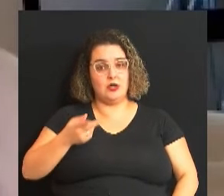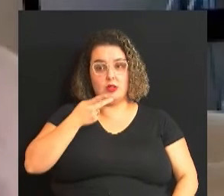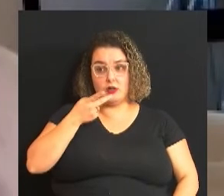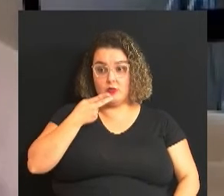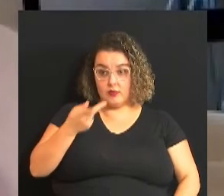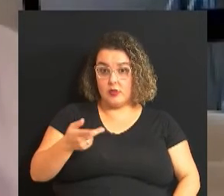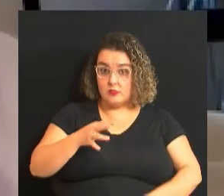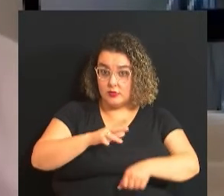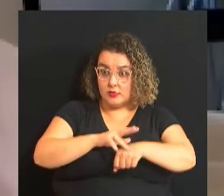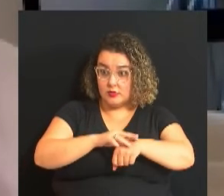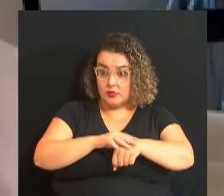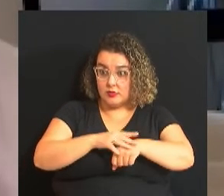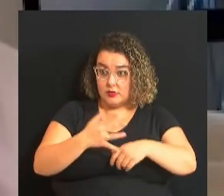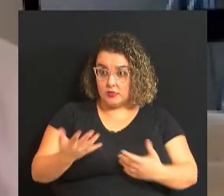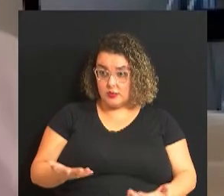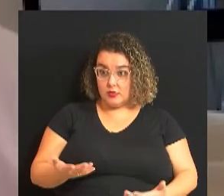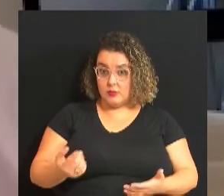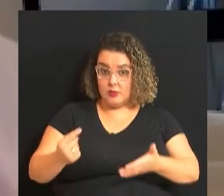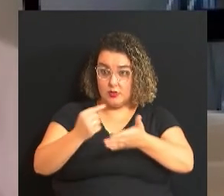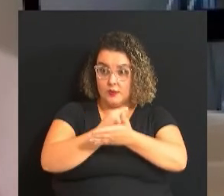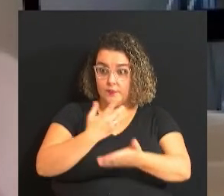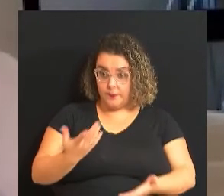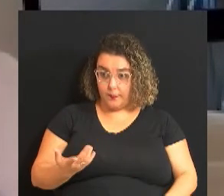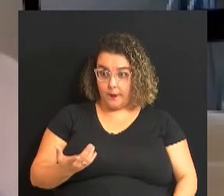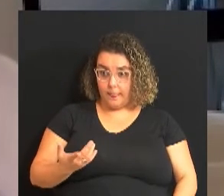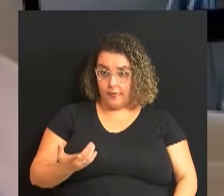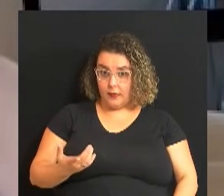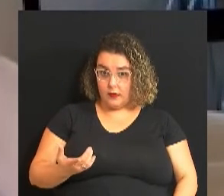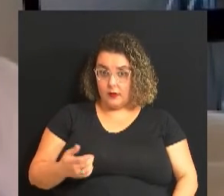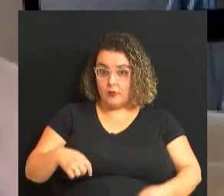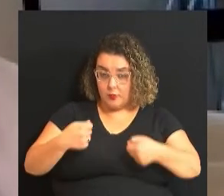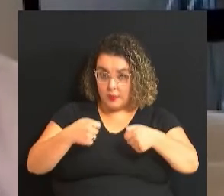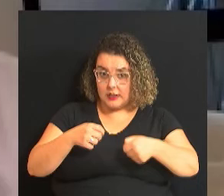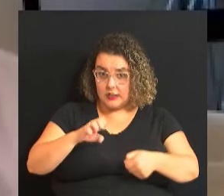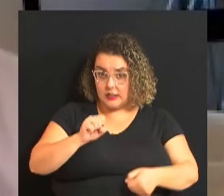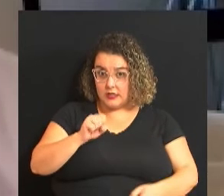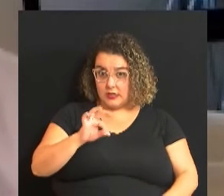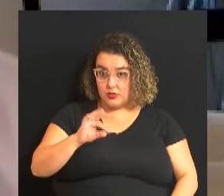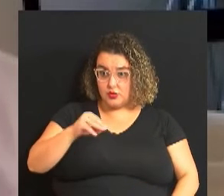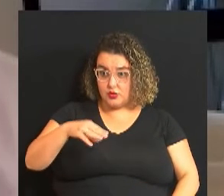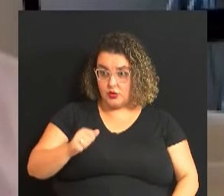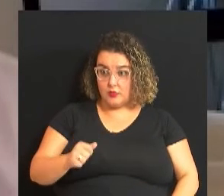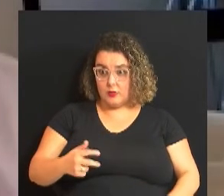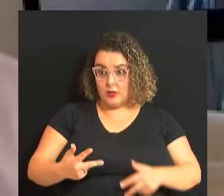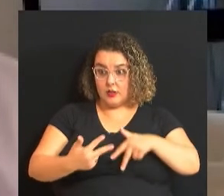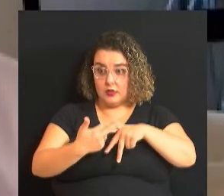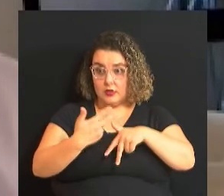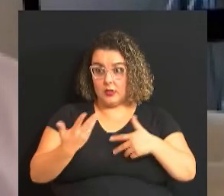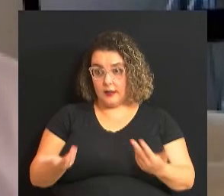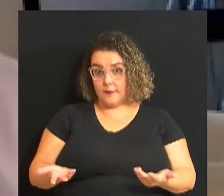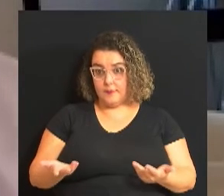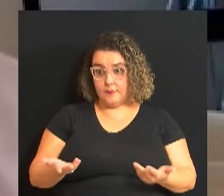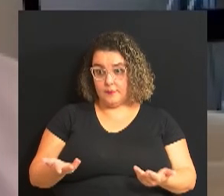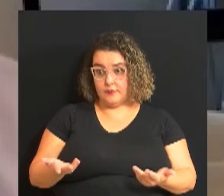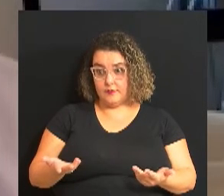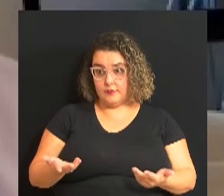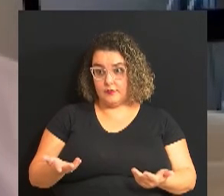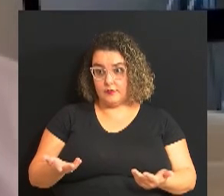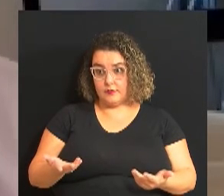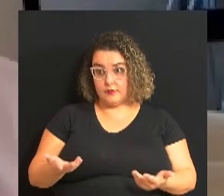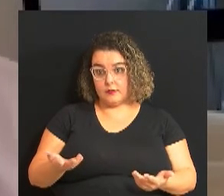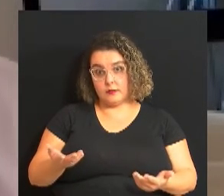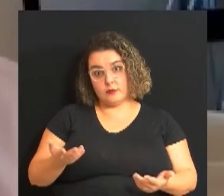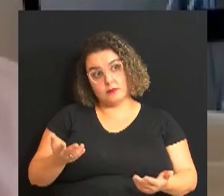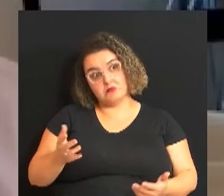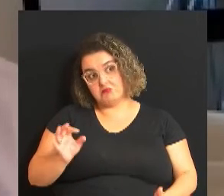doentes, porque o doente pergunta: doutor, eu vou precisar fazer estômago nessa cirurgia? Eu falo para ele, às vezes, categoricamente, não há